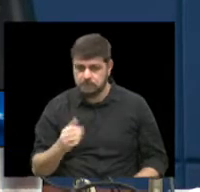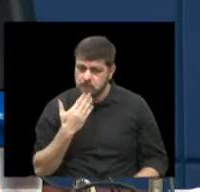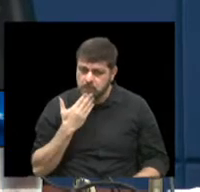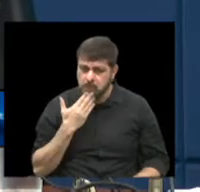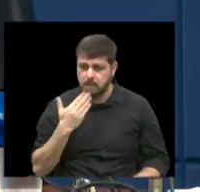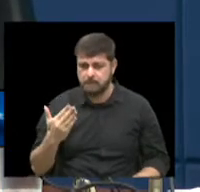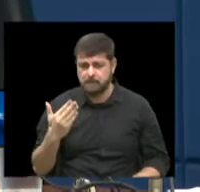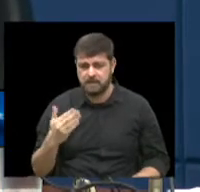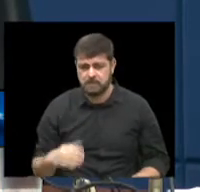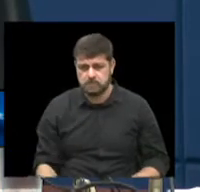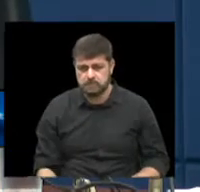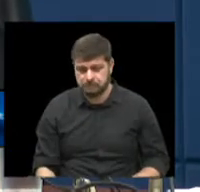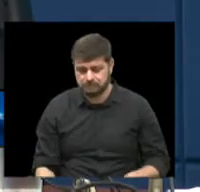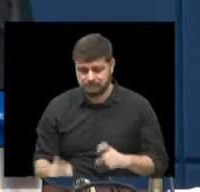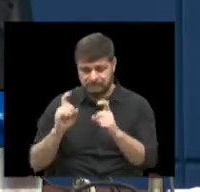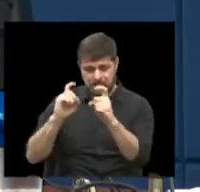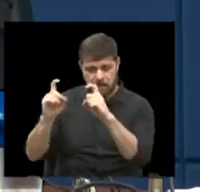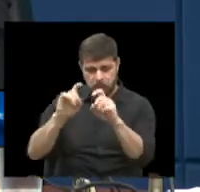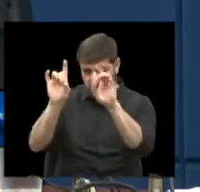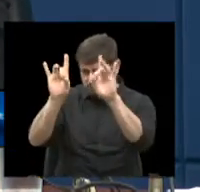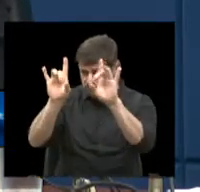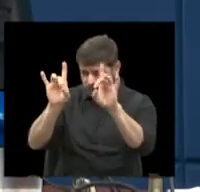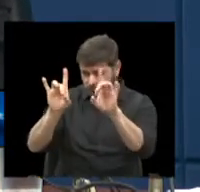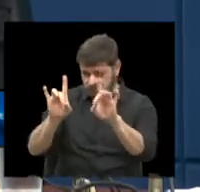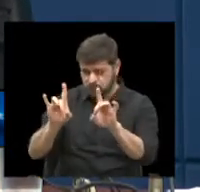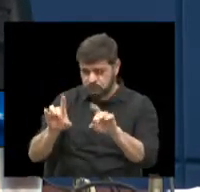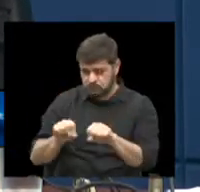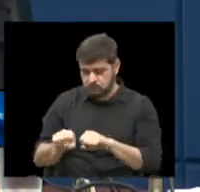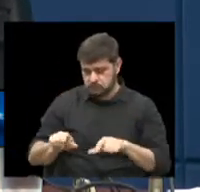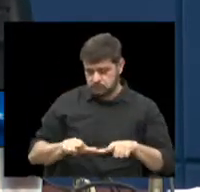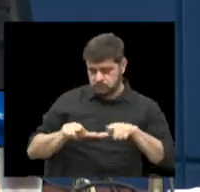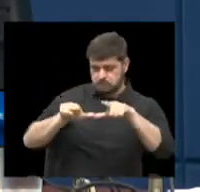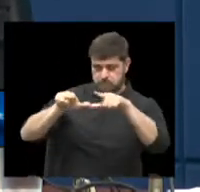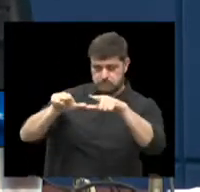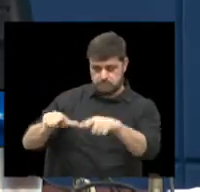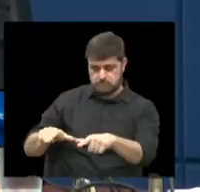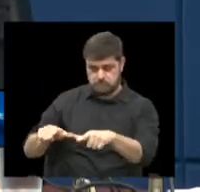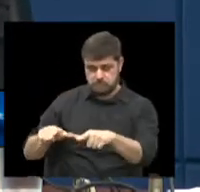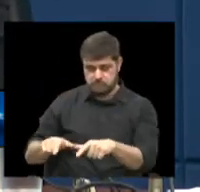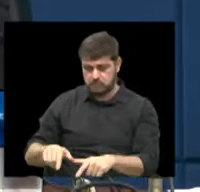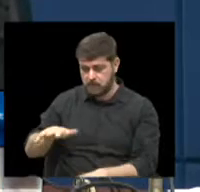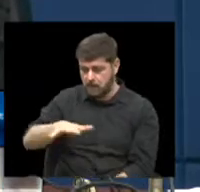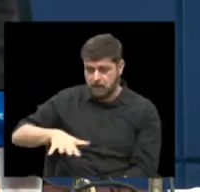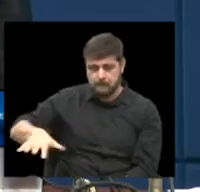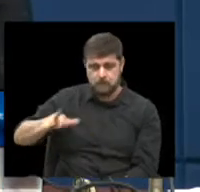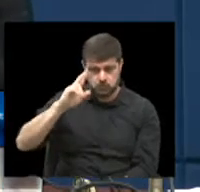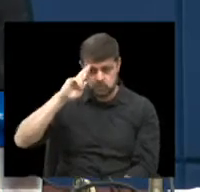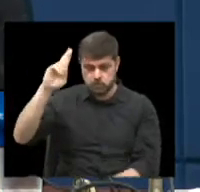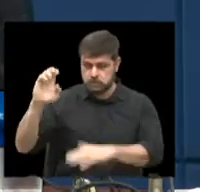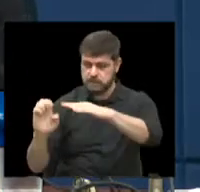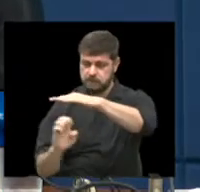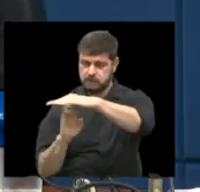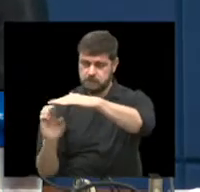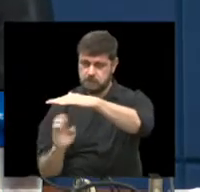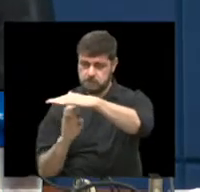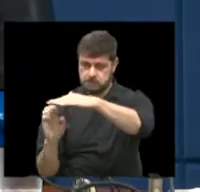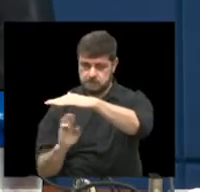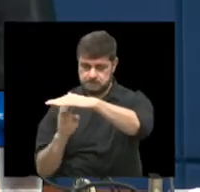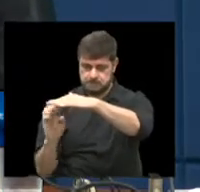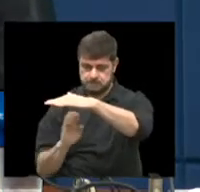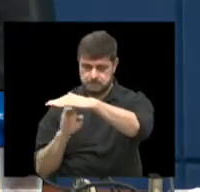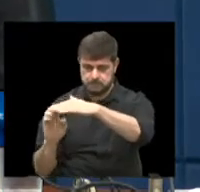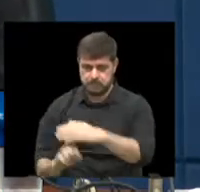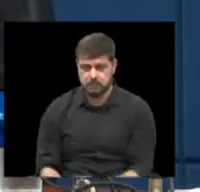a realização de reunião solene para a entrega de diploma de mérito empresarial José Bonifácio